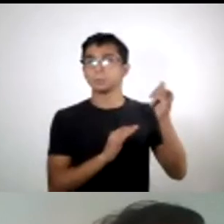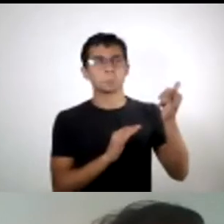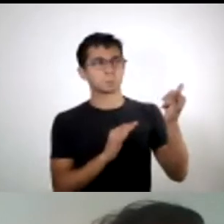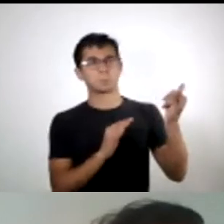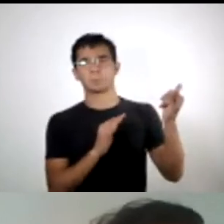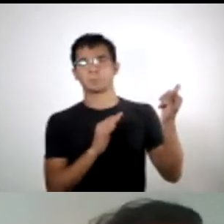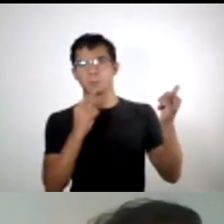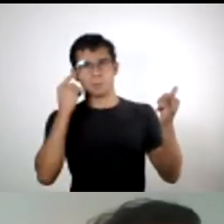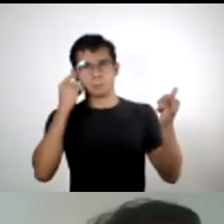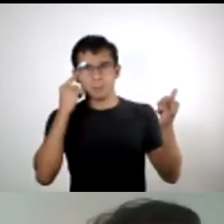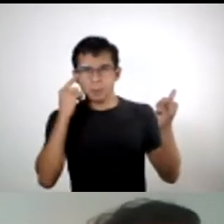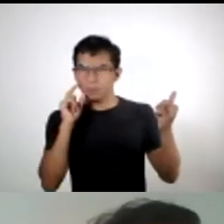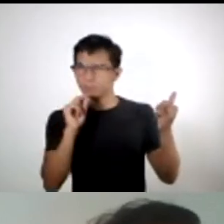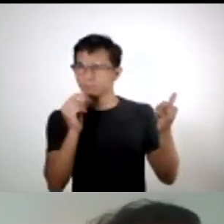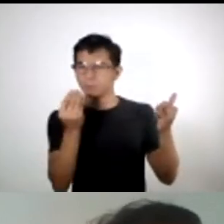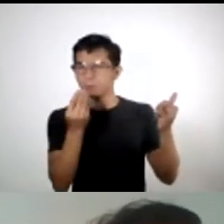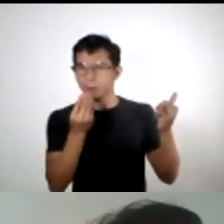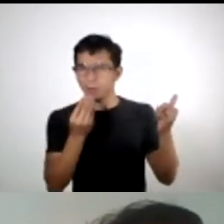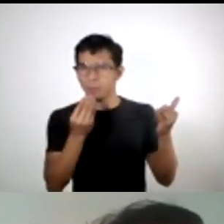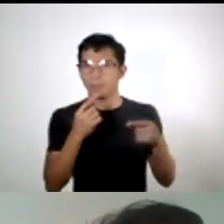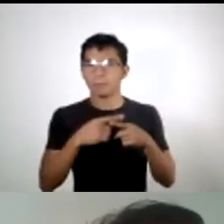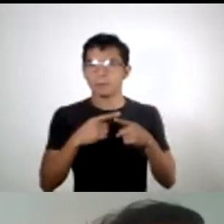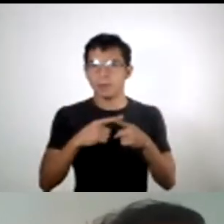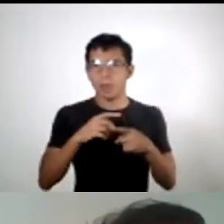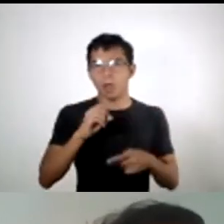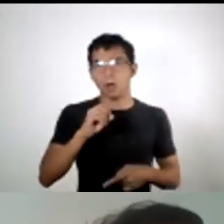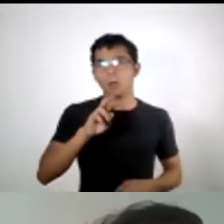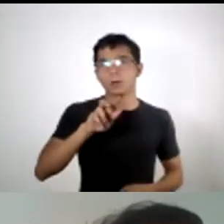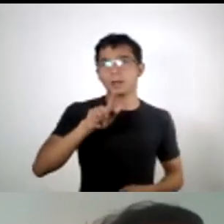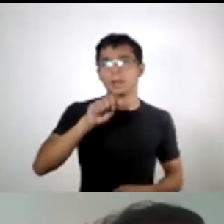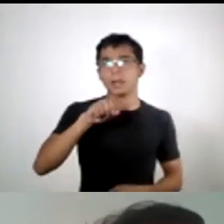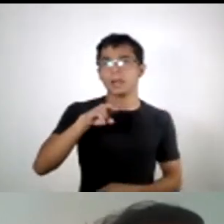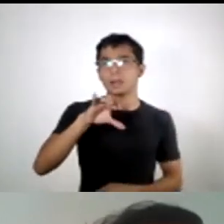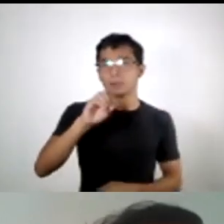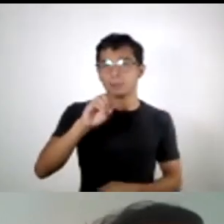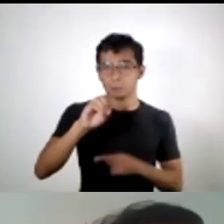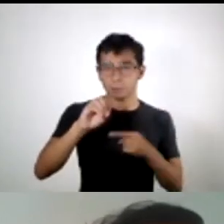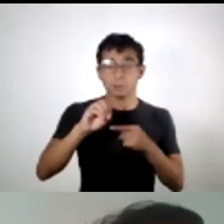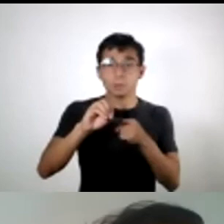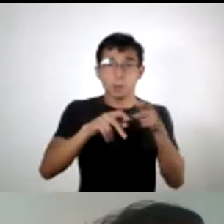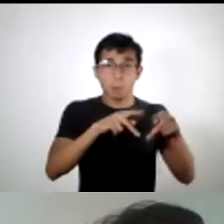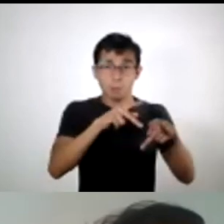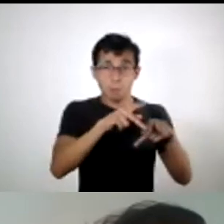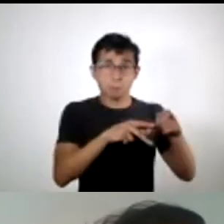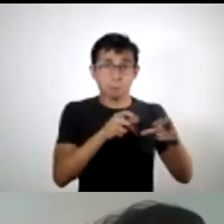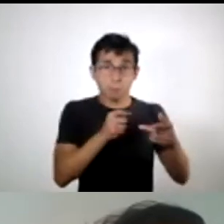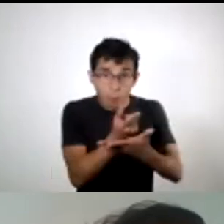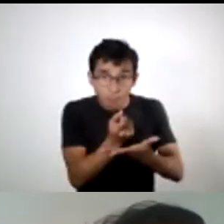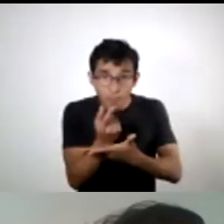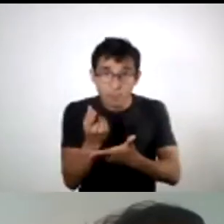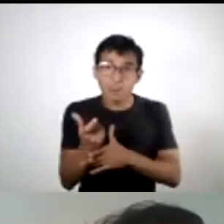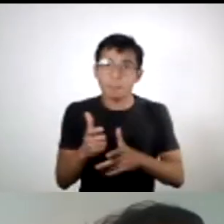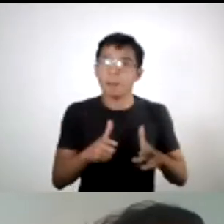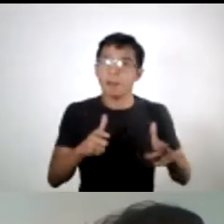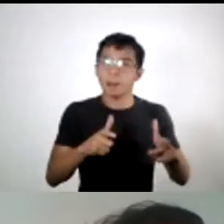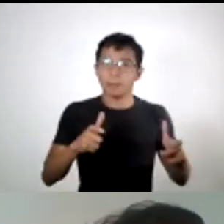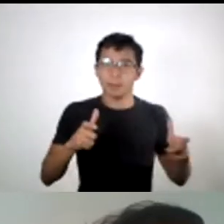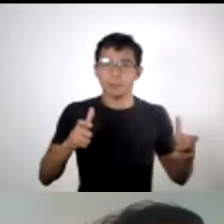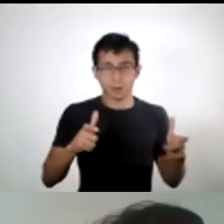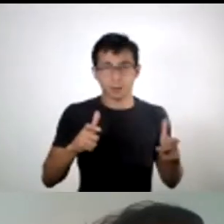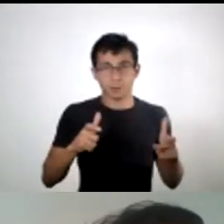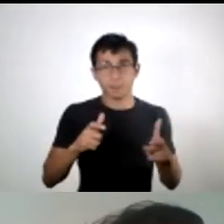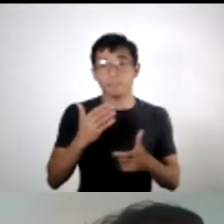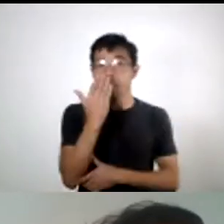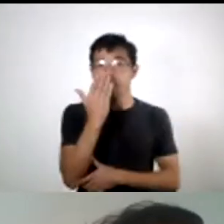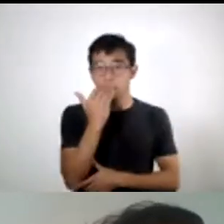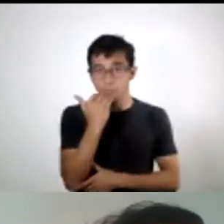hoje, se pensar, tem uma população que consome, porque o orgânico é caro, né? E